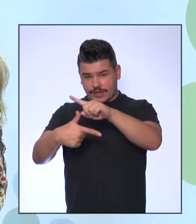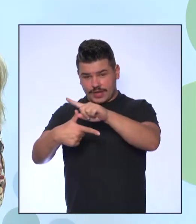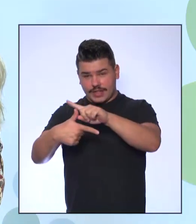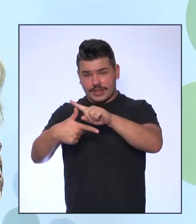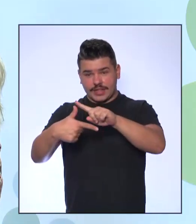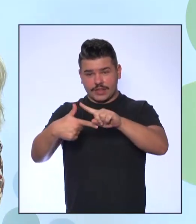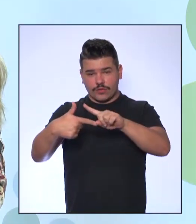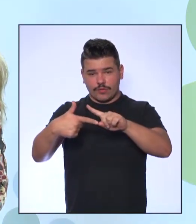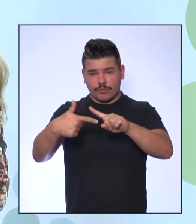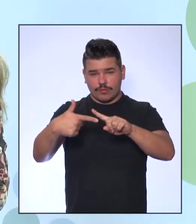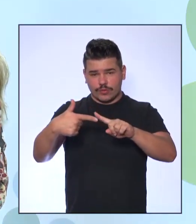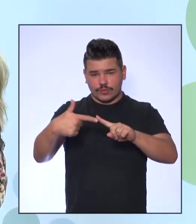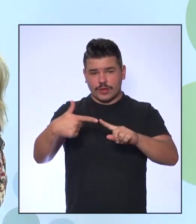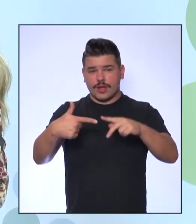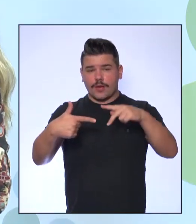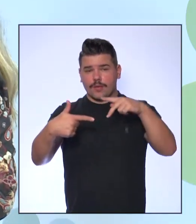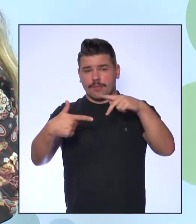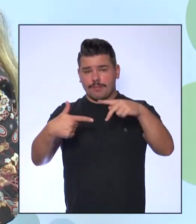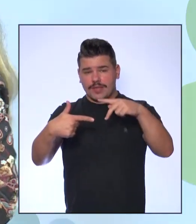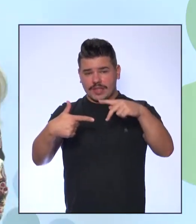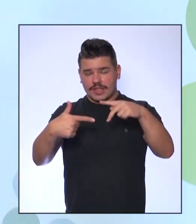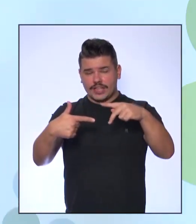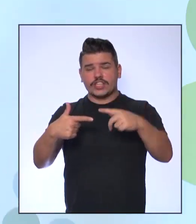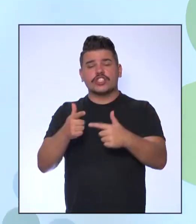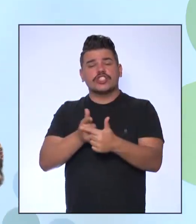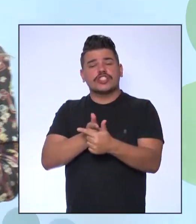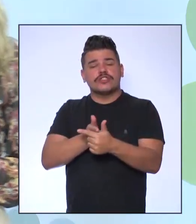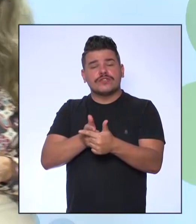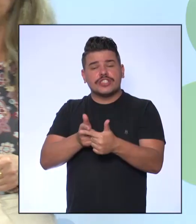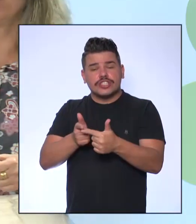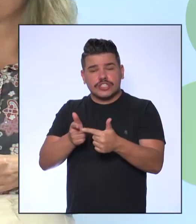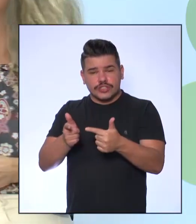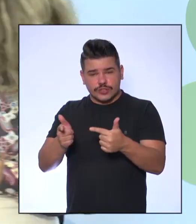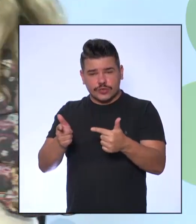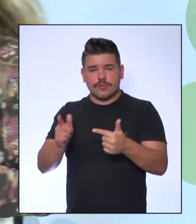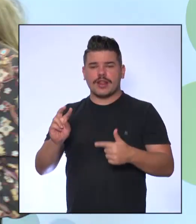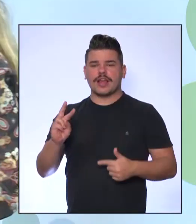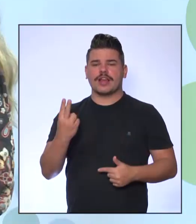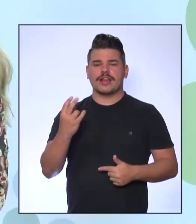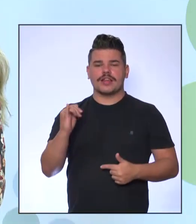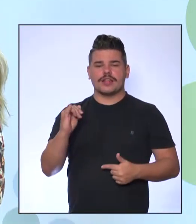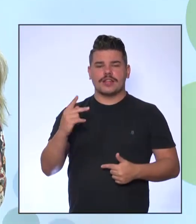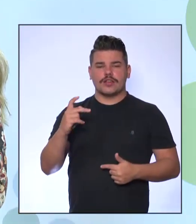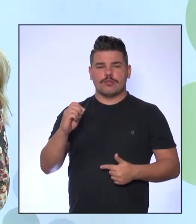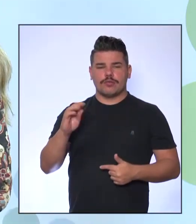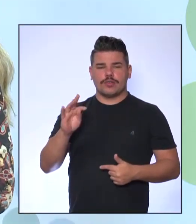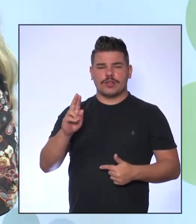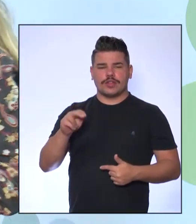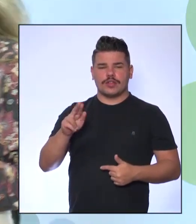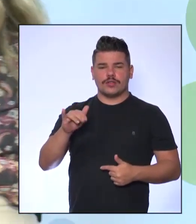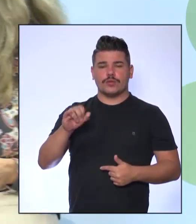é a medida P, dividida pela hipotenusa, Q.